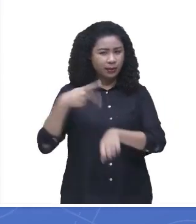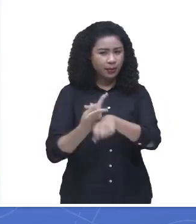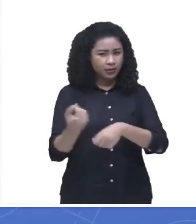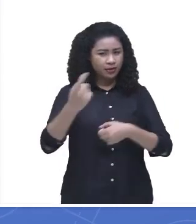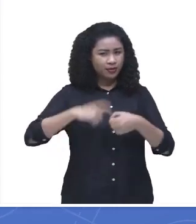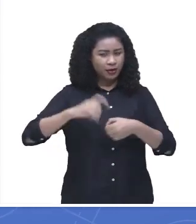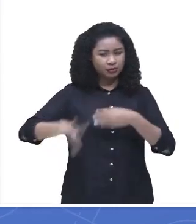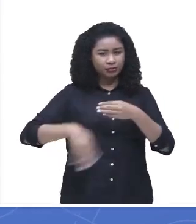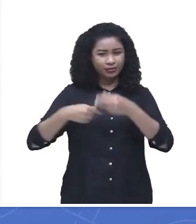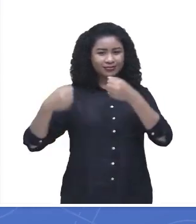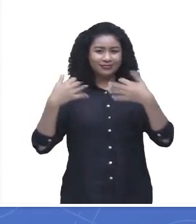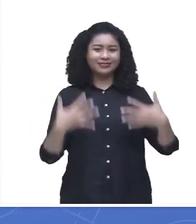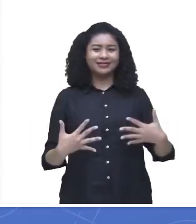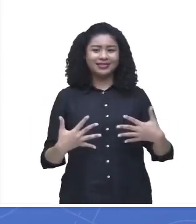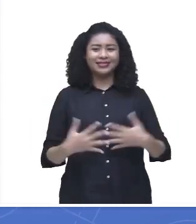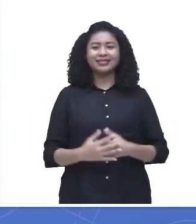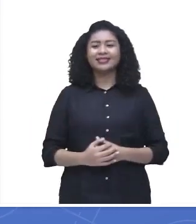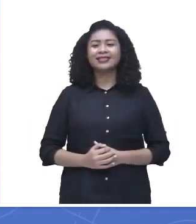para correção.